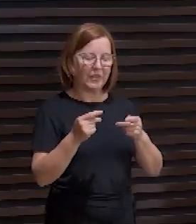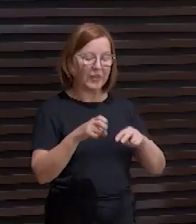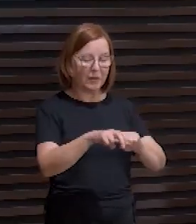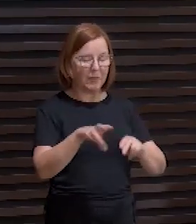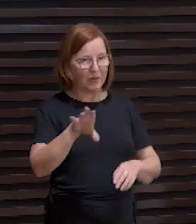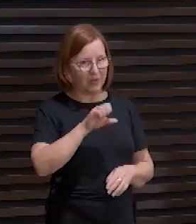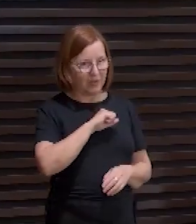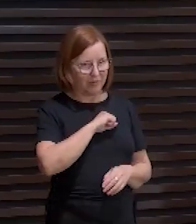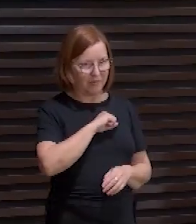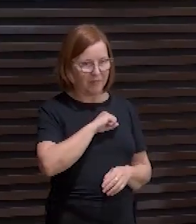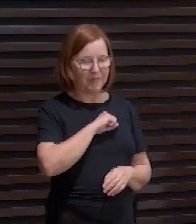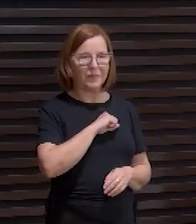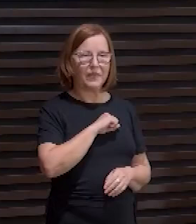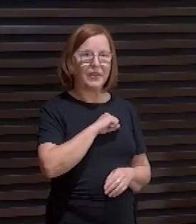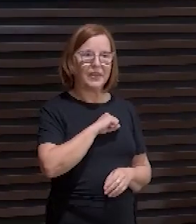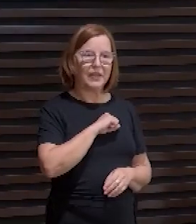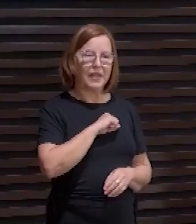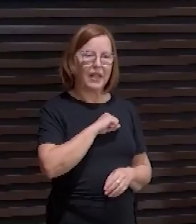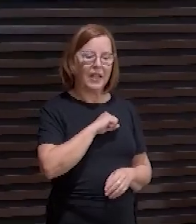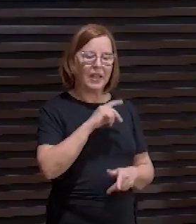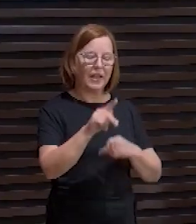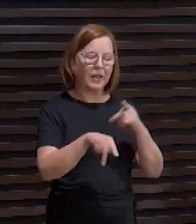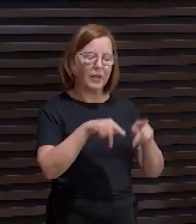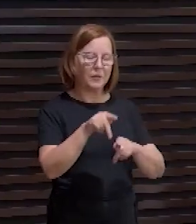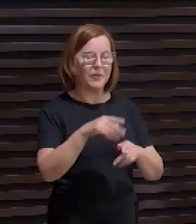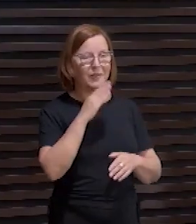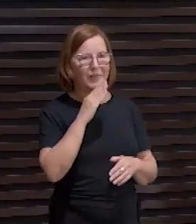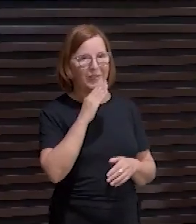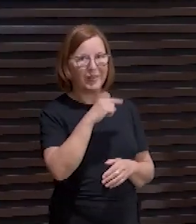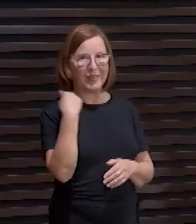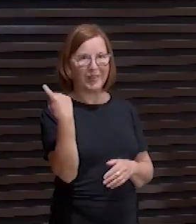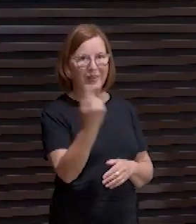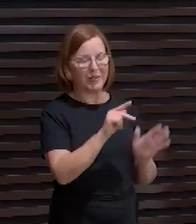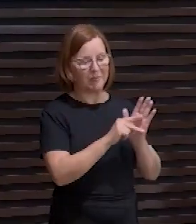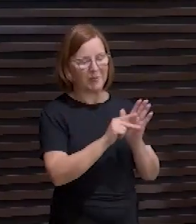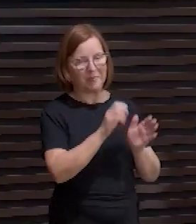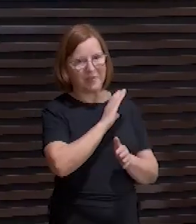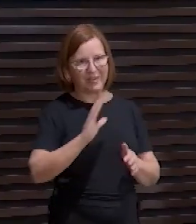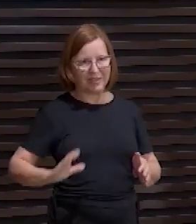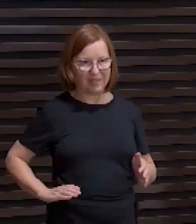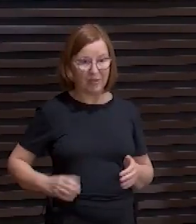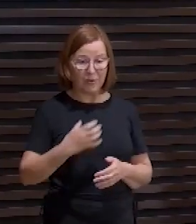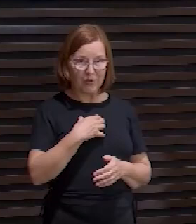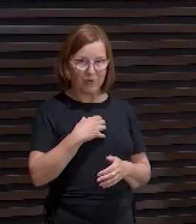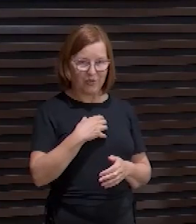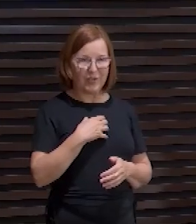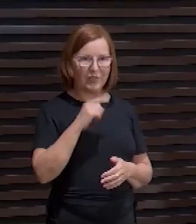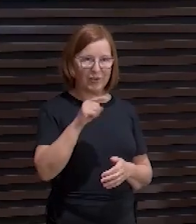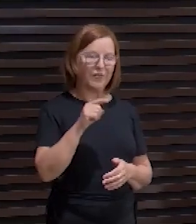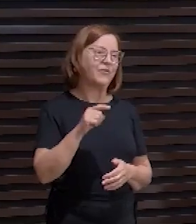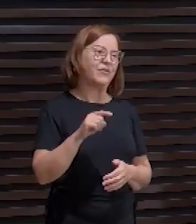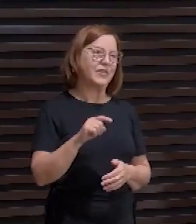como nós nos relacionamos, igreja, como você se relaciona com o corpo de Cristo, é assim que saberão que são